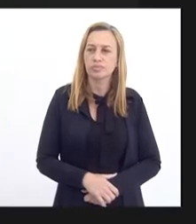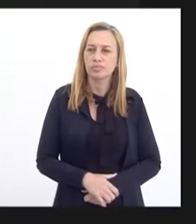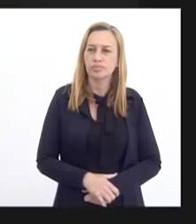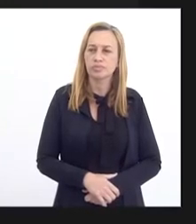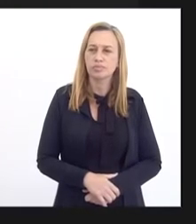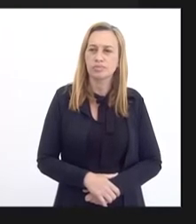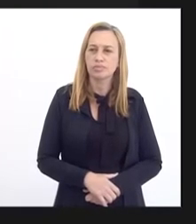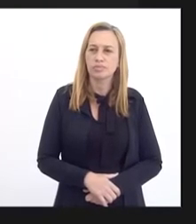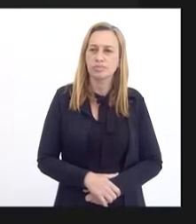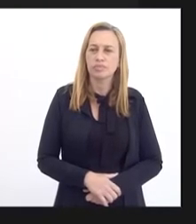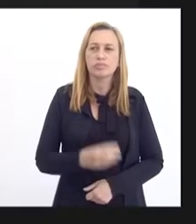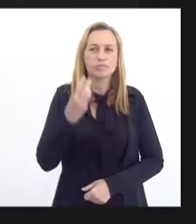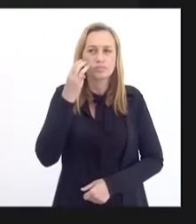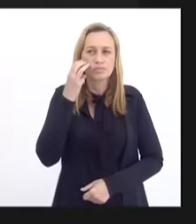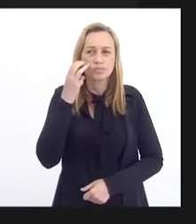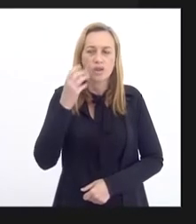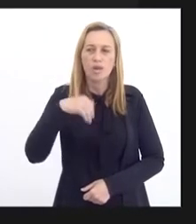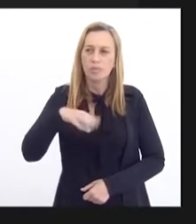Odec, Mink.